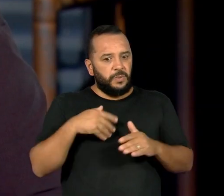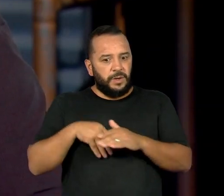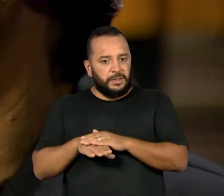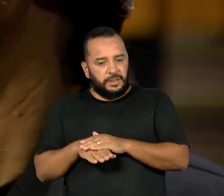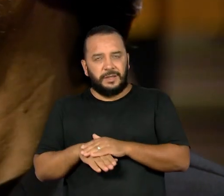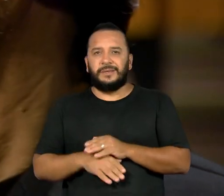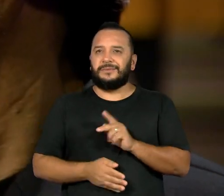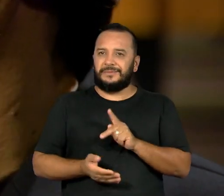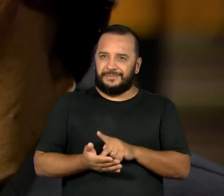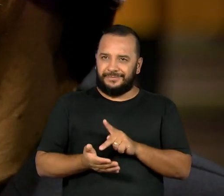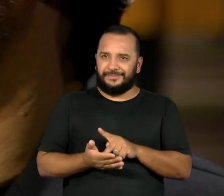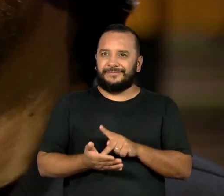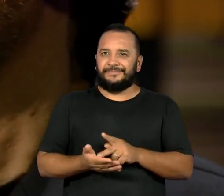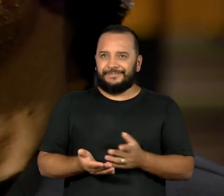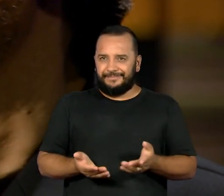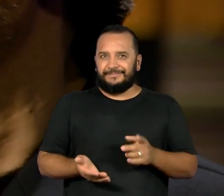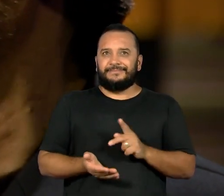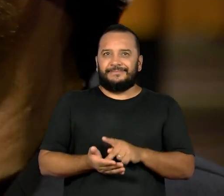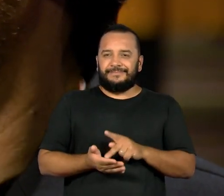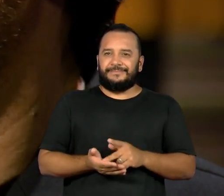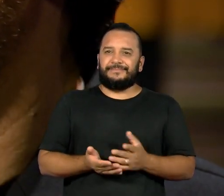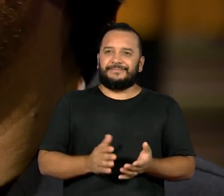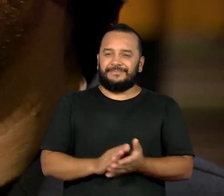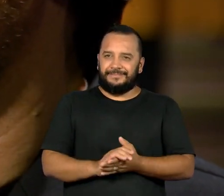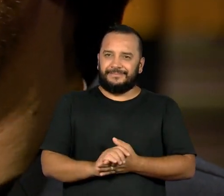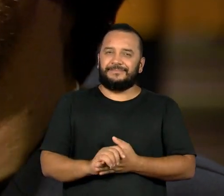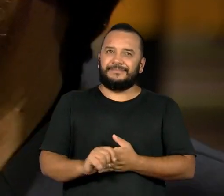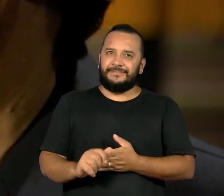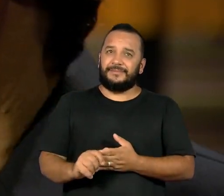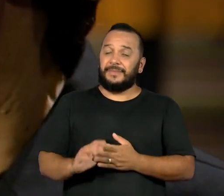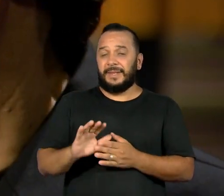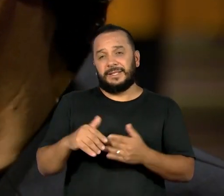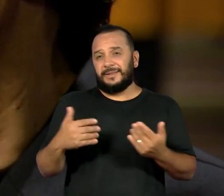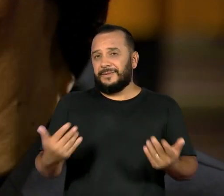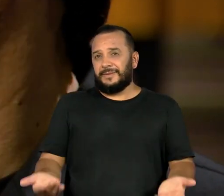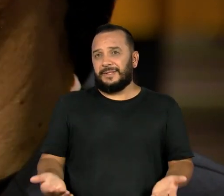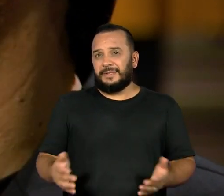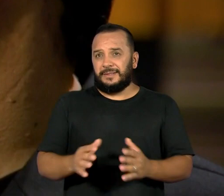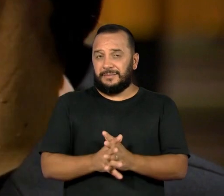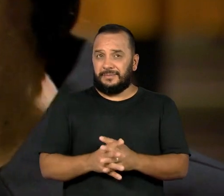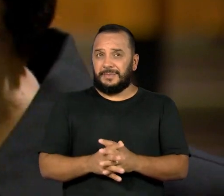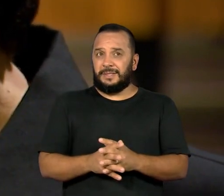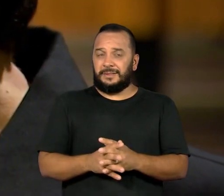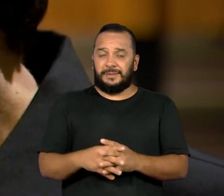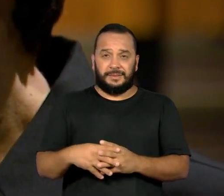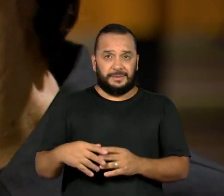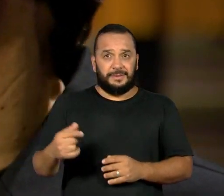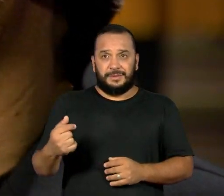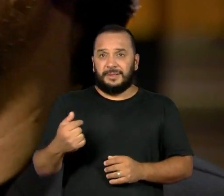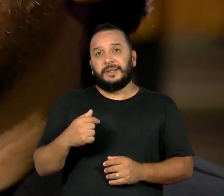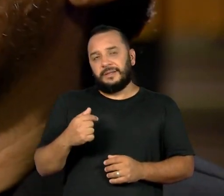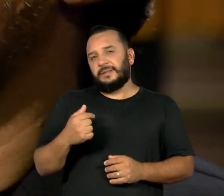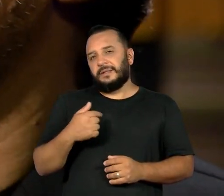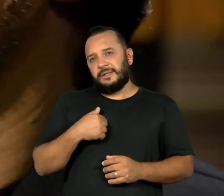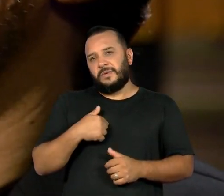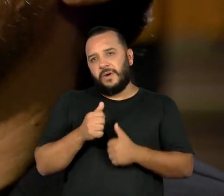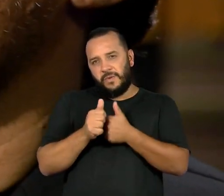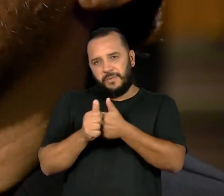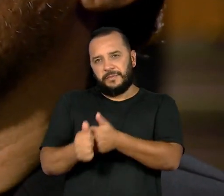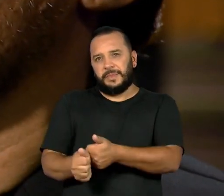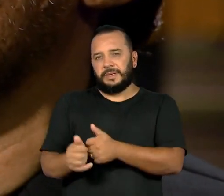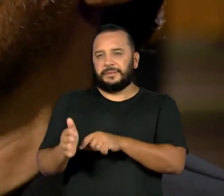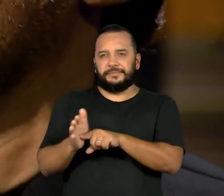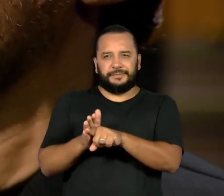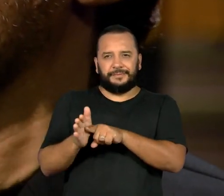coisa assim? É verdade. Mas, enfim, em algum nível eu acompanho no